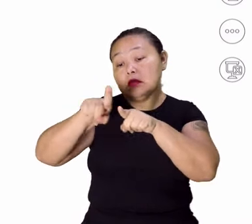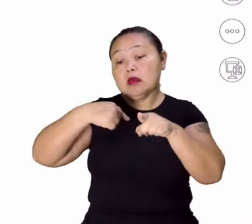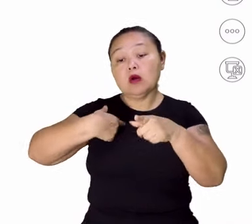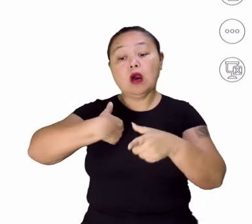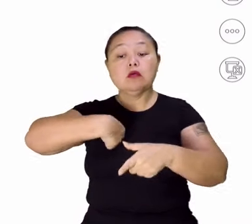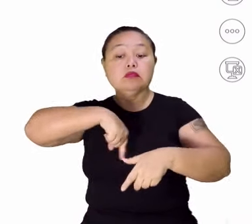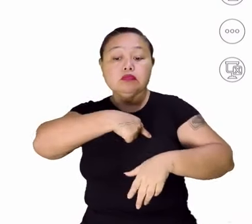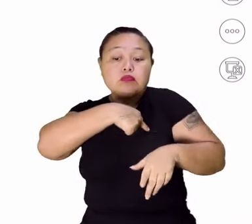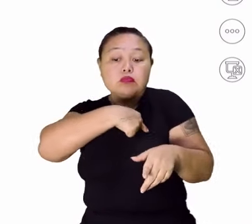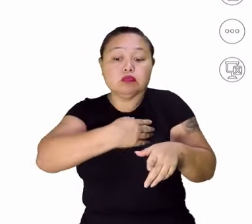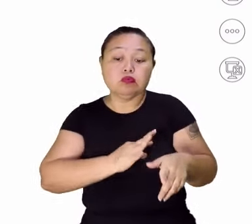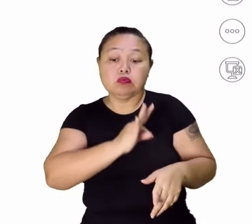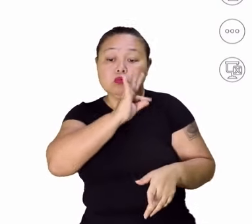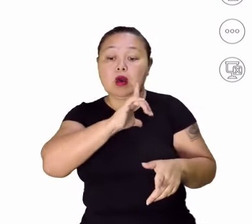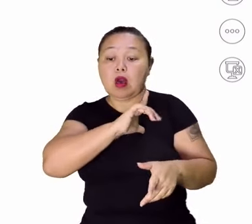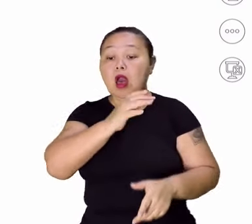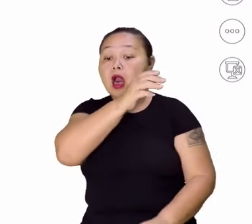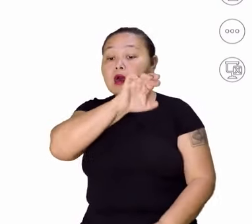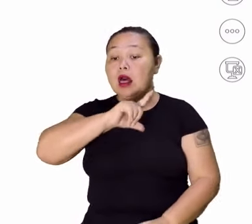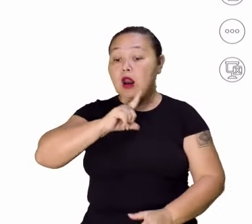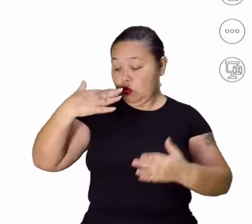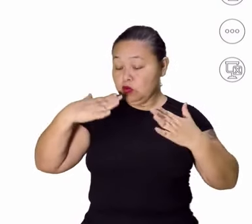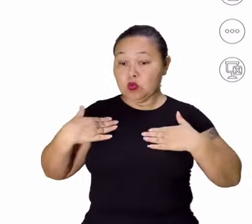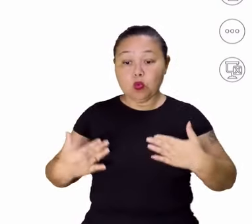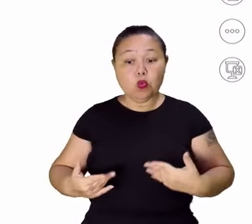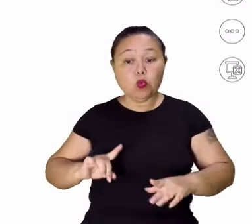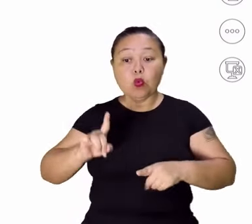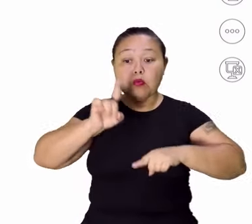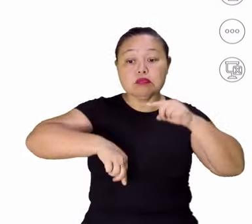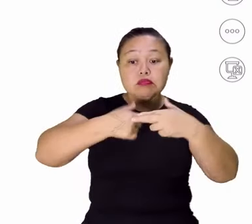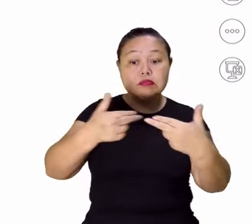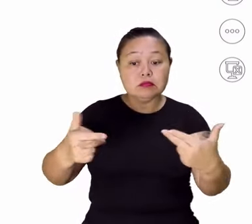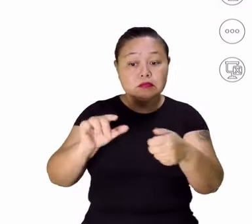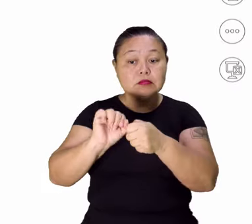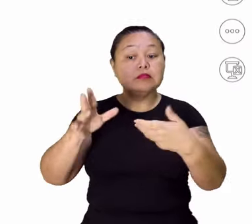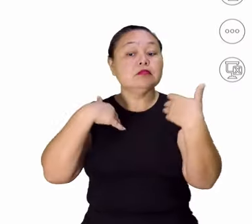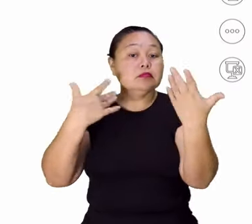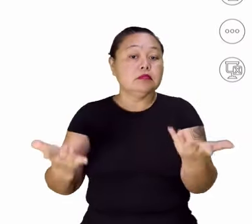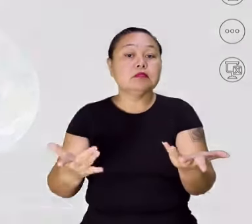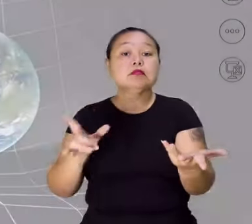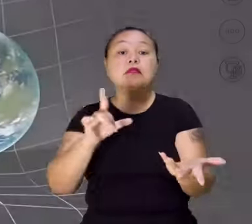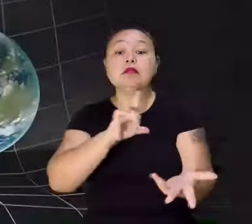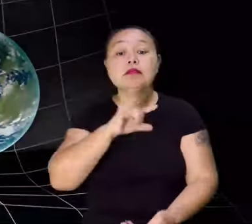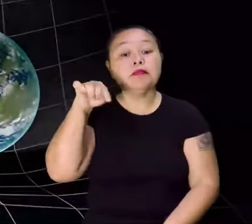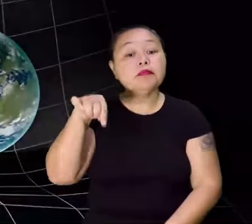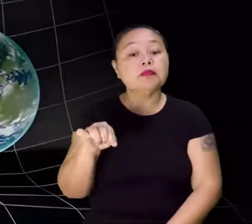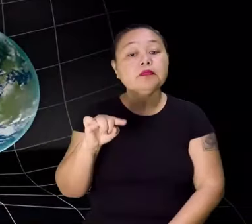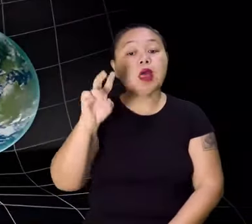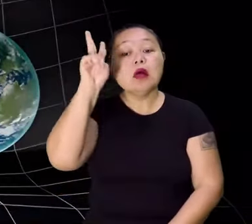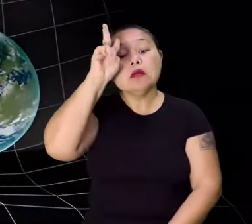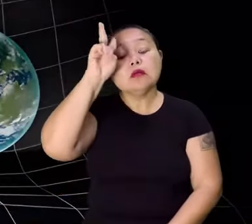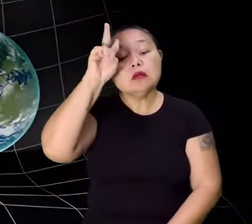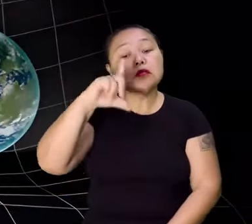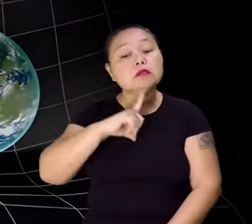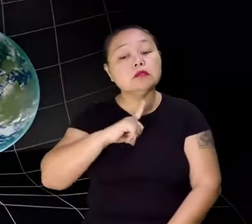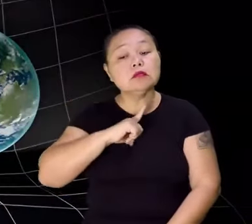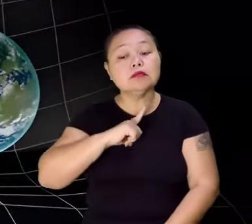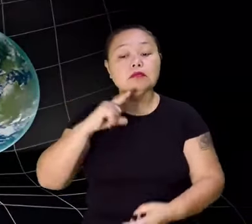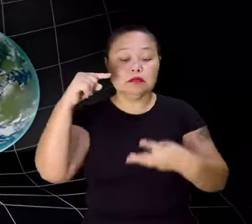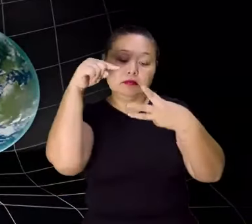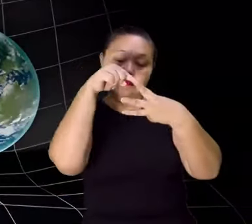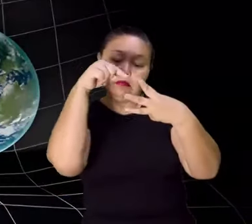calorímetro mede a quantidade de calor de um corpo, né? E, pessoal, vem aqui conosco aqui rapidinho, olha só. Lembrando que a gente tem